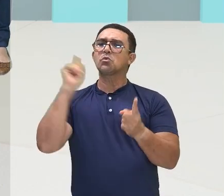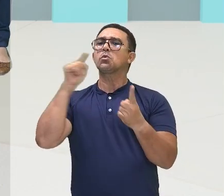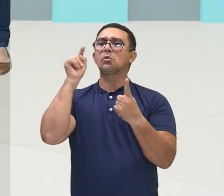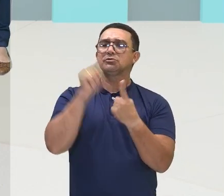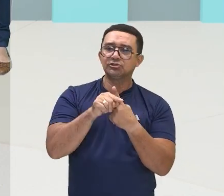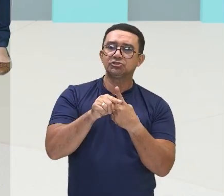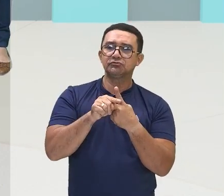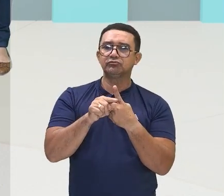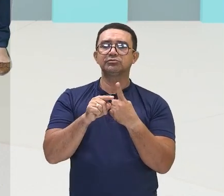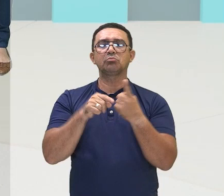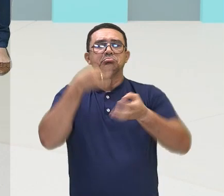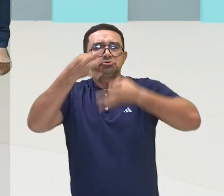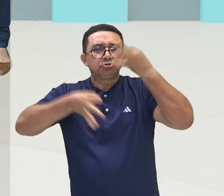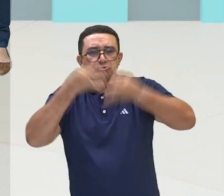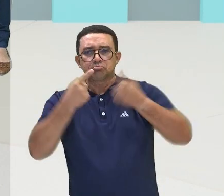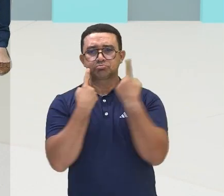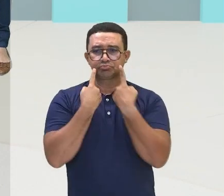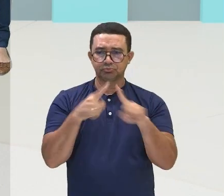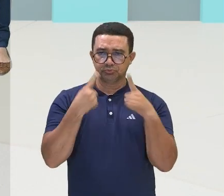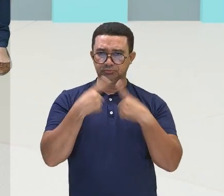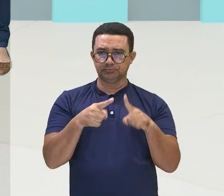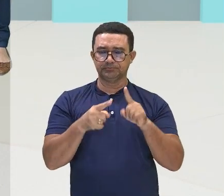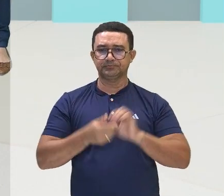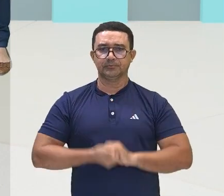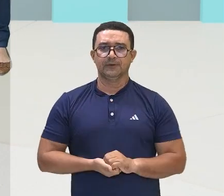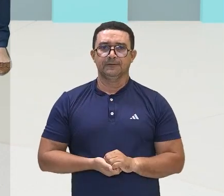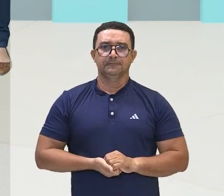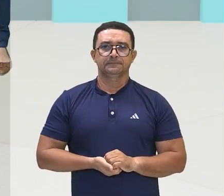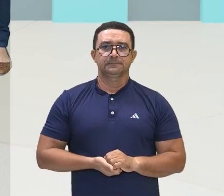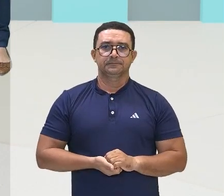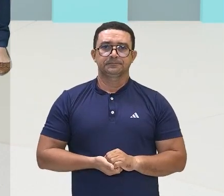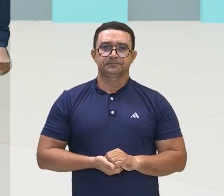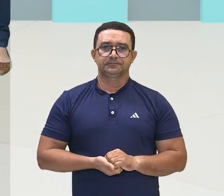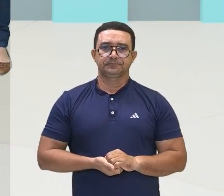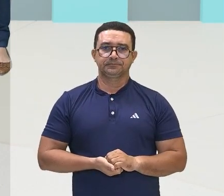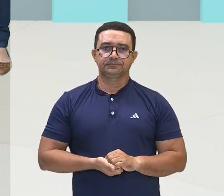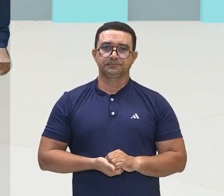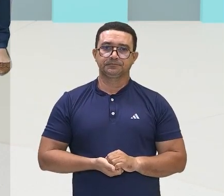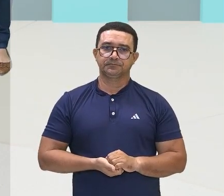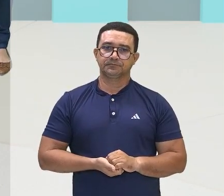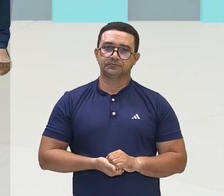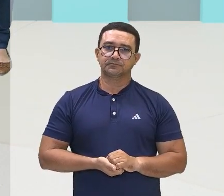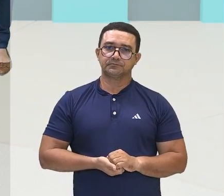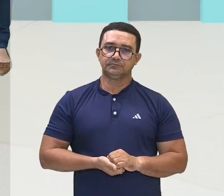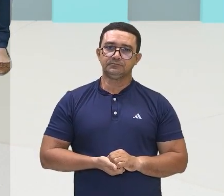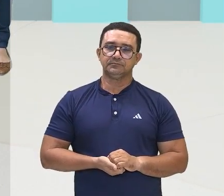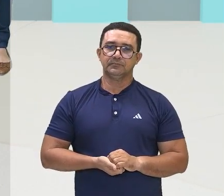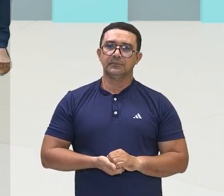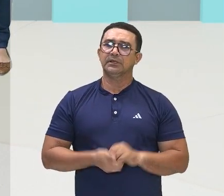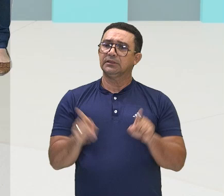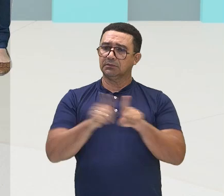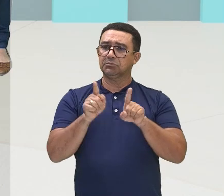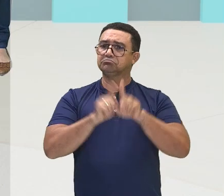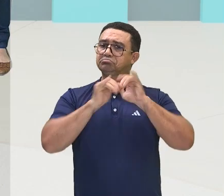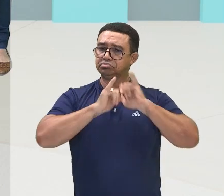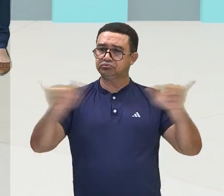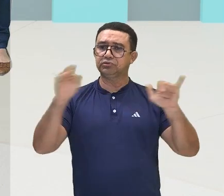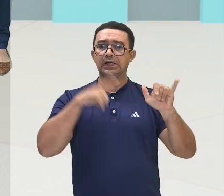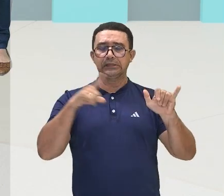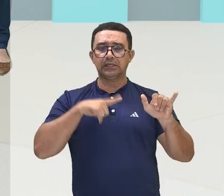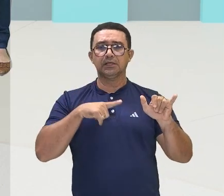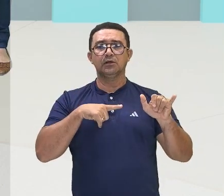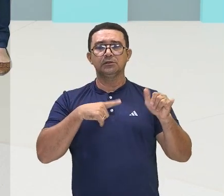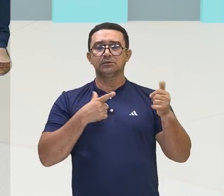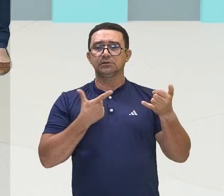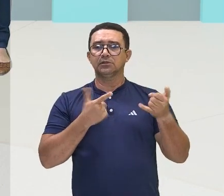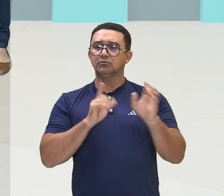forma crítica mesmo, ou seja, impessoal. Vejamos a próxima característica. Como eu já havia falado também, eu vou ter esse tom crítico,